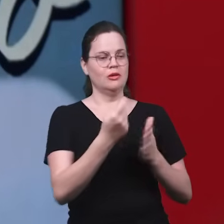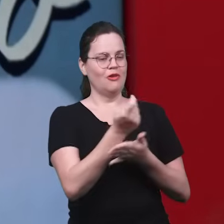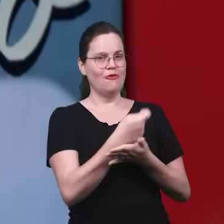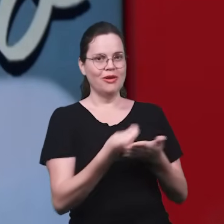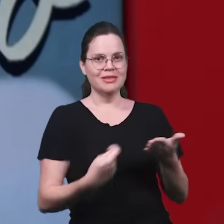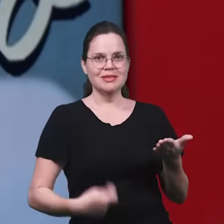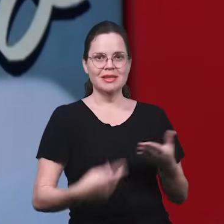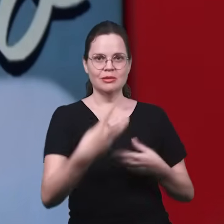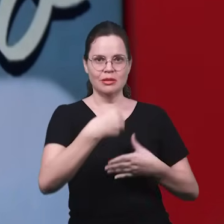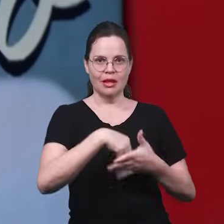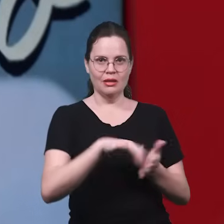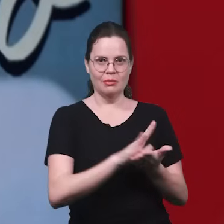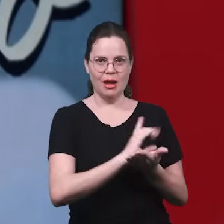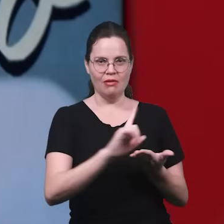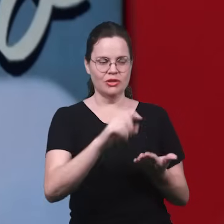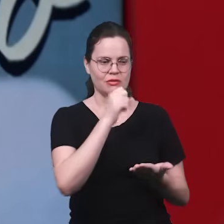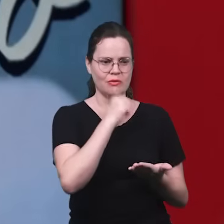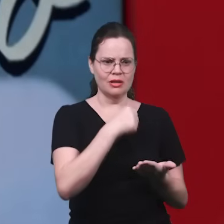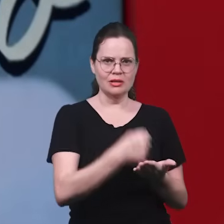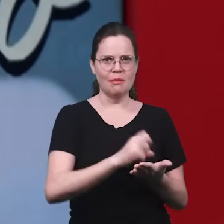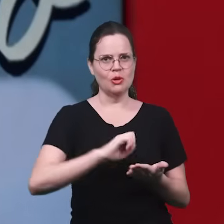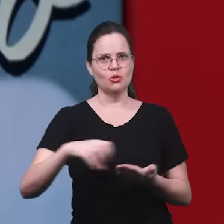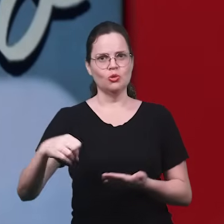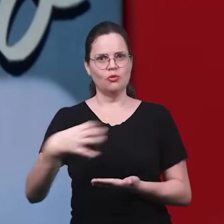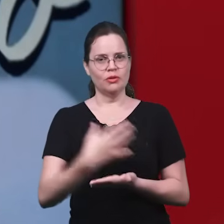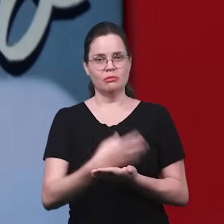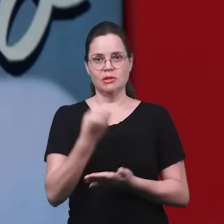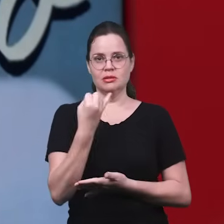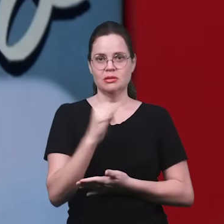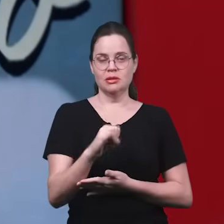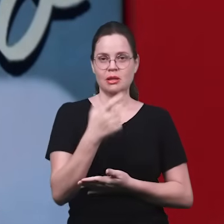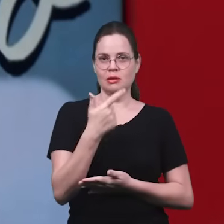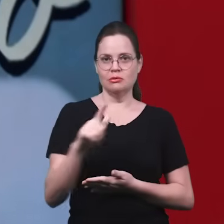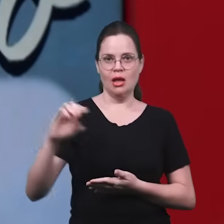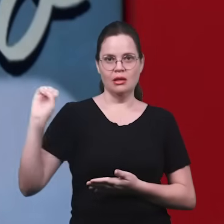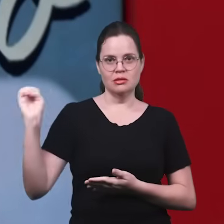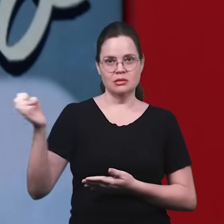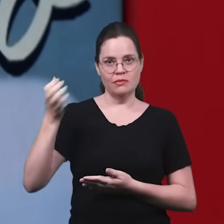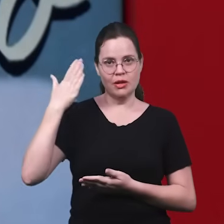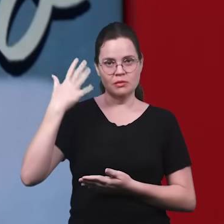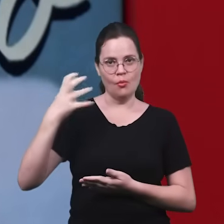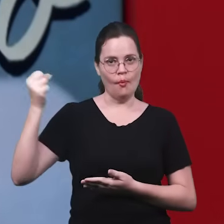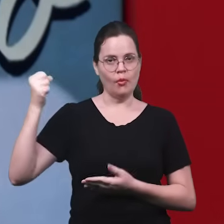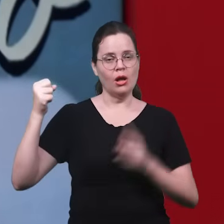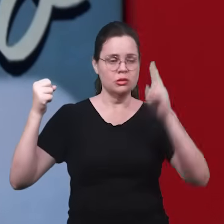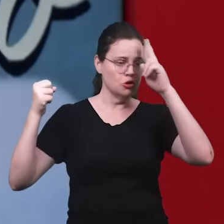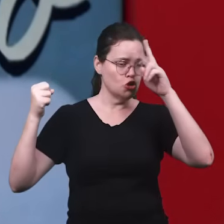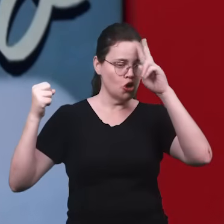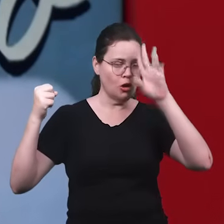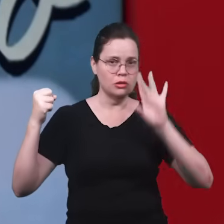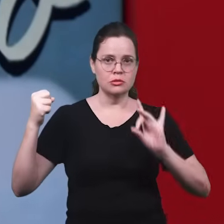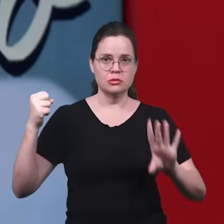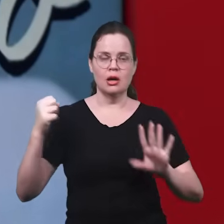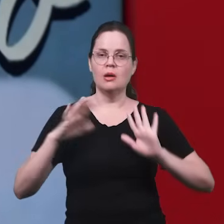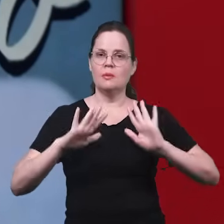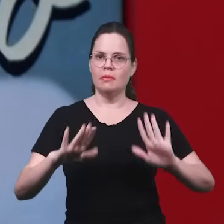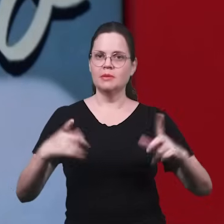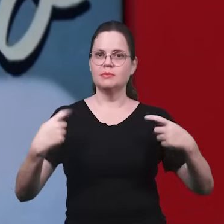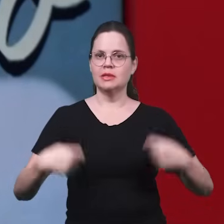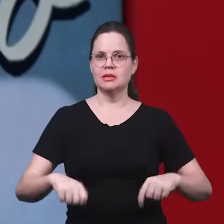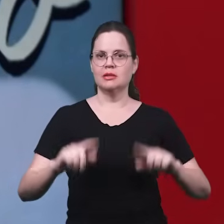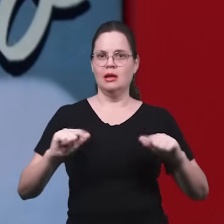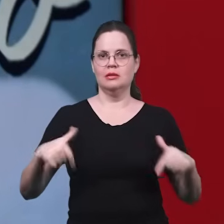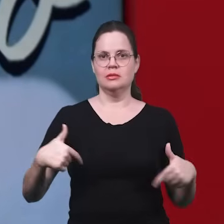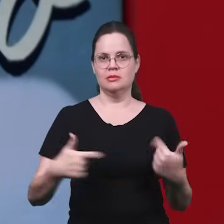é viva na vida do homem quando há uma operação do Espírito Santo. Nós estamos falando já